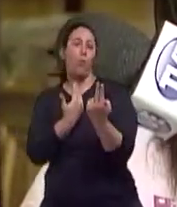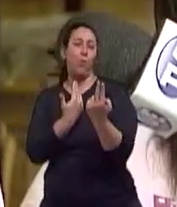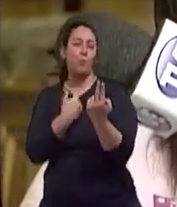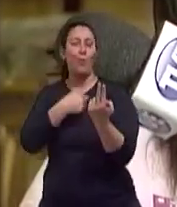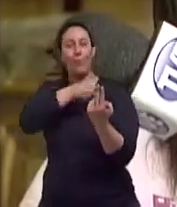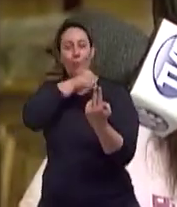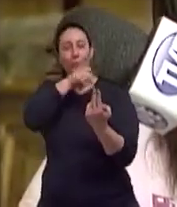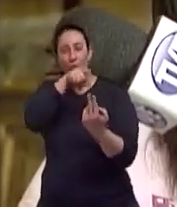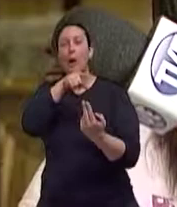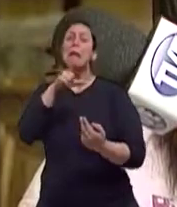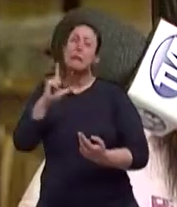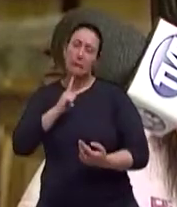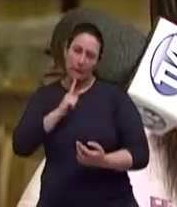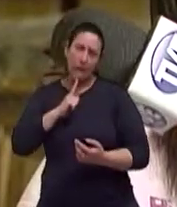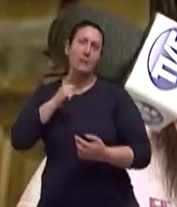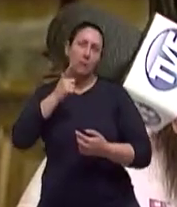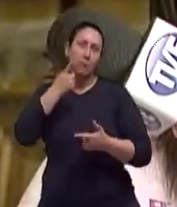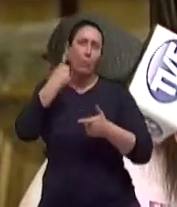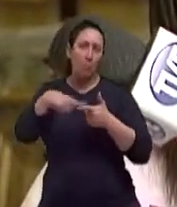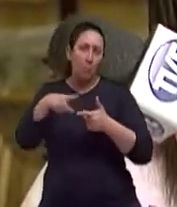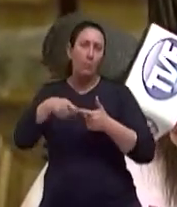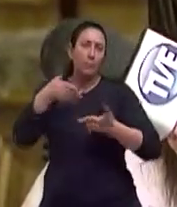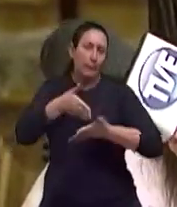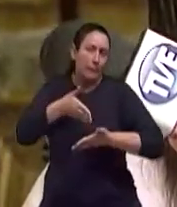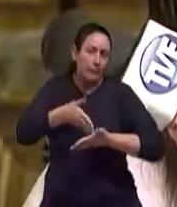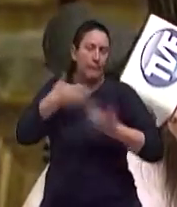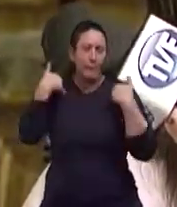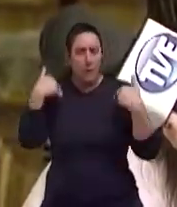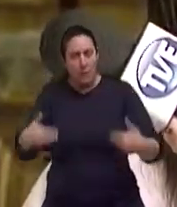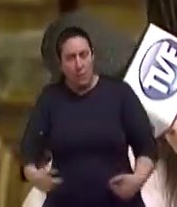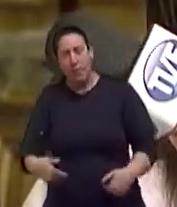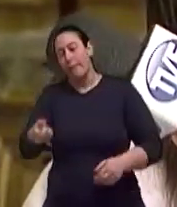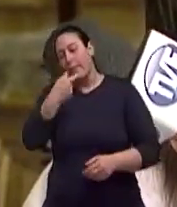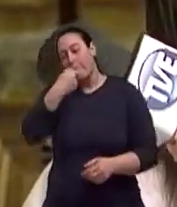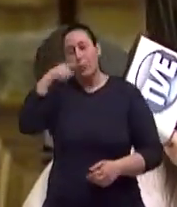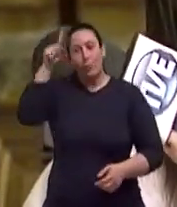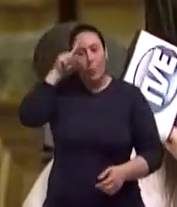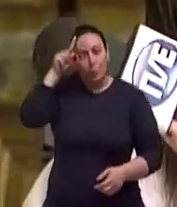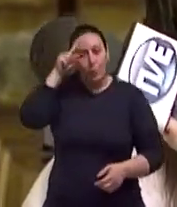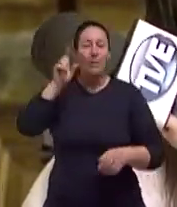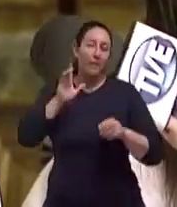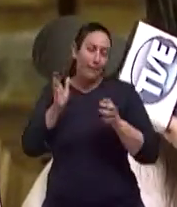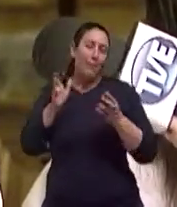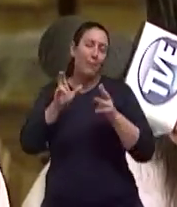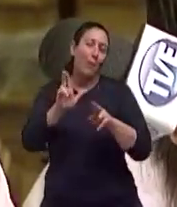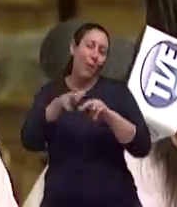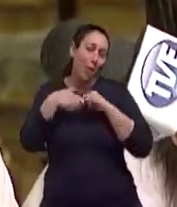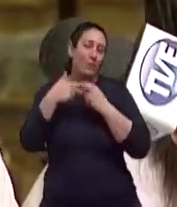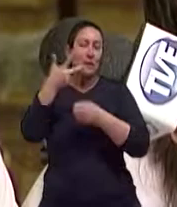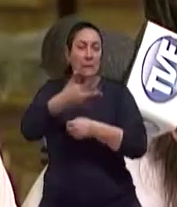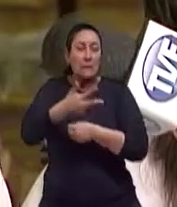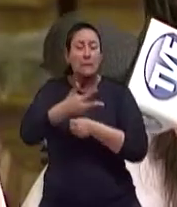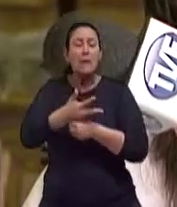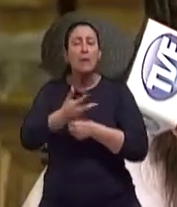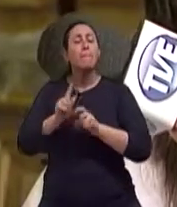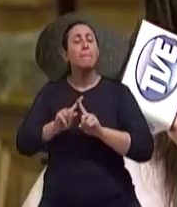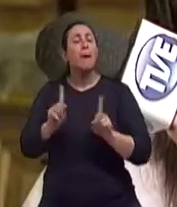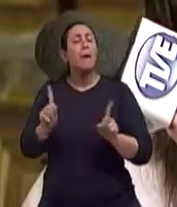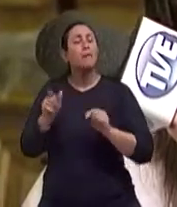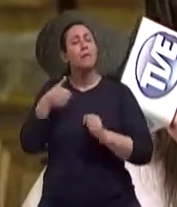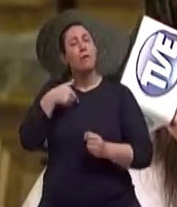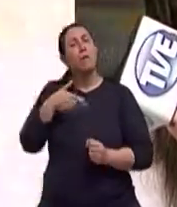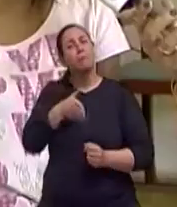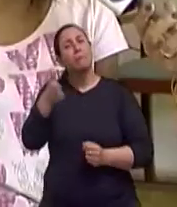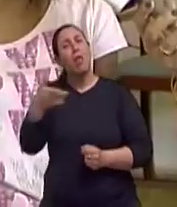os problemas físicos dele remédio todo dia que ele ritual do idoso mas eu